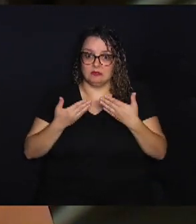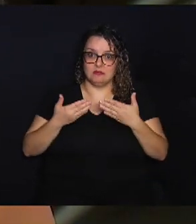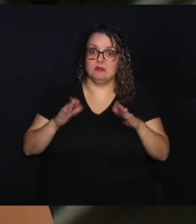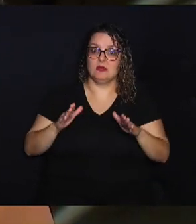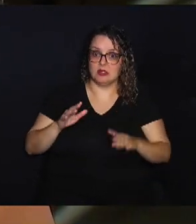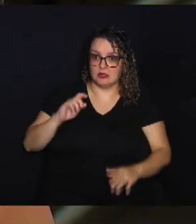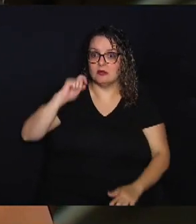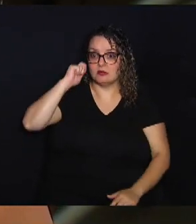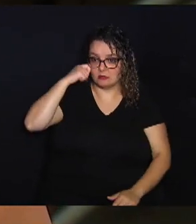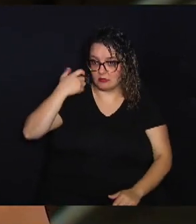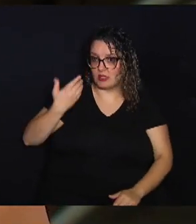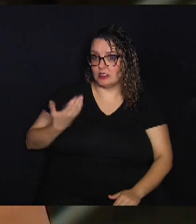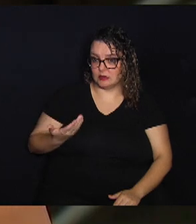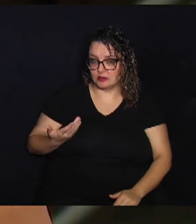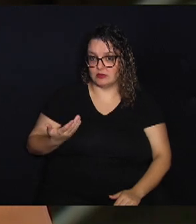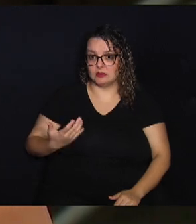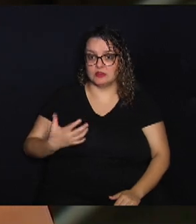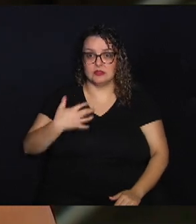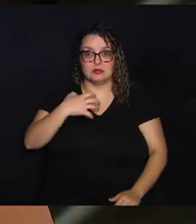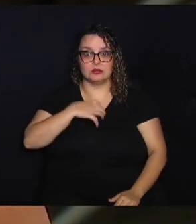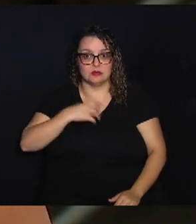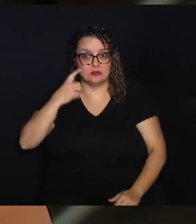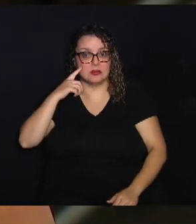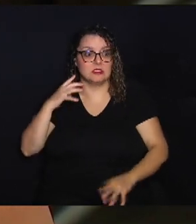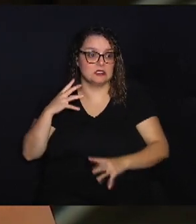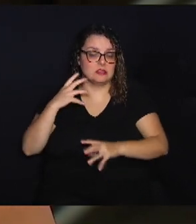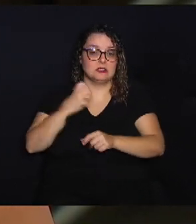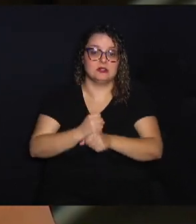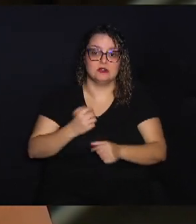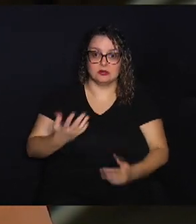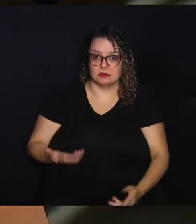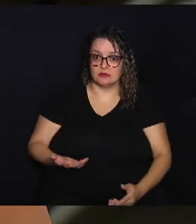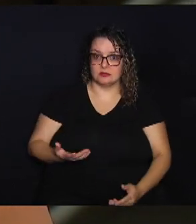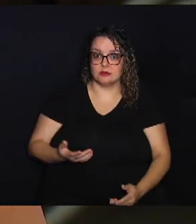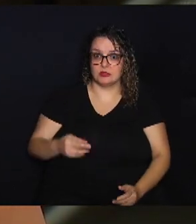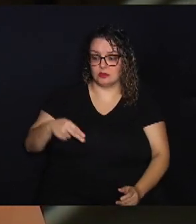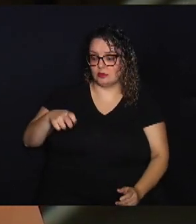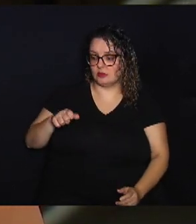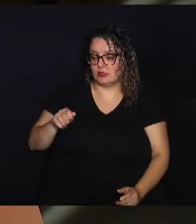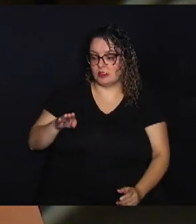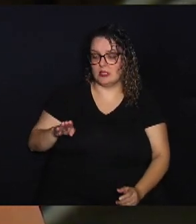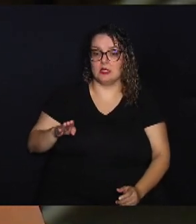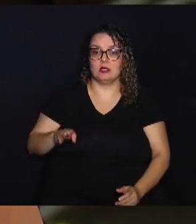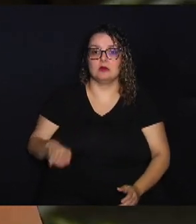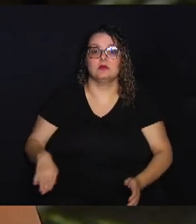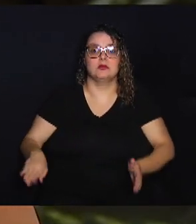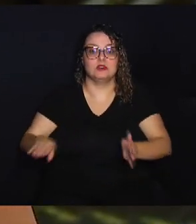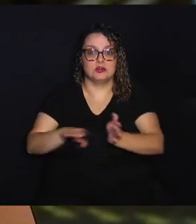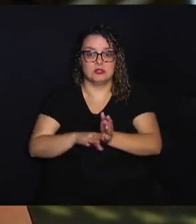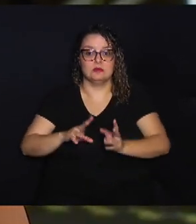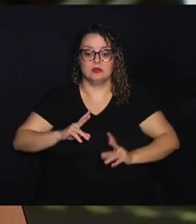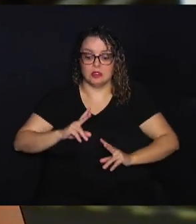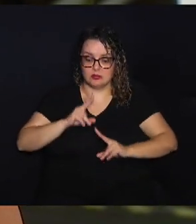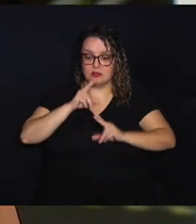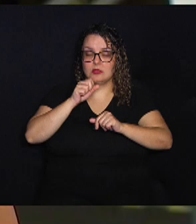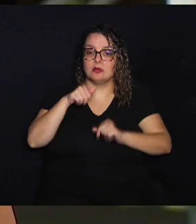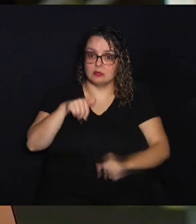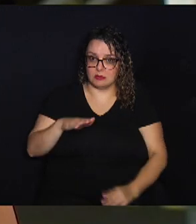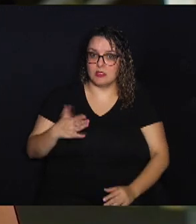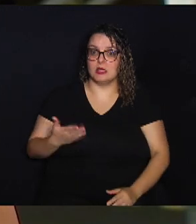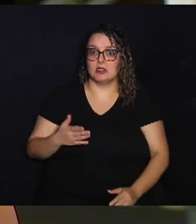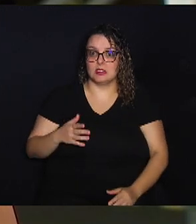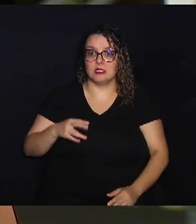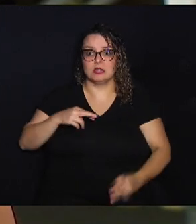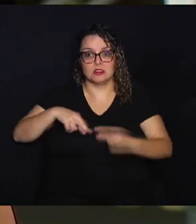os negros, né, de uma forma geral, e o NEAB veio para justamente fortalecer mais ainda esse